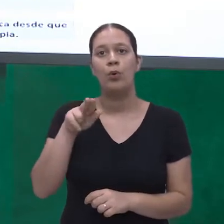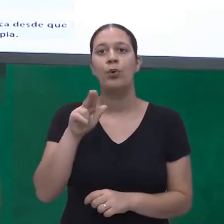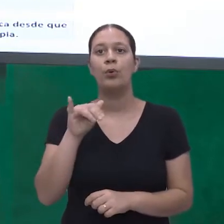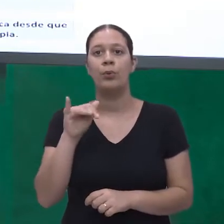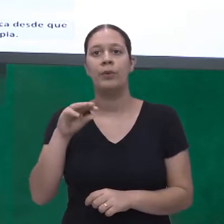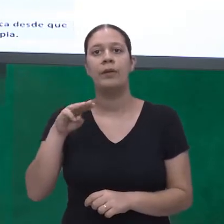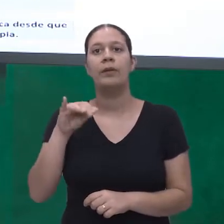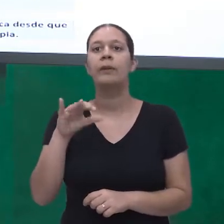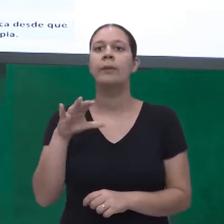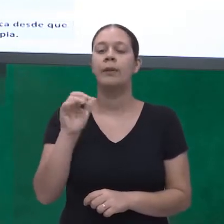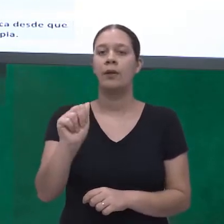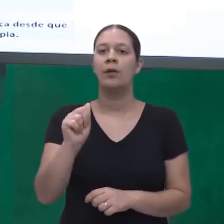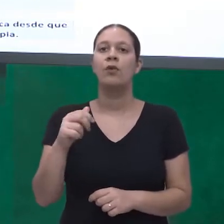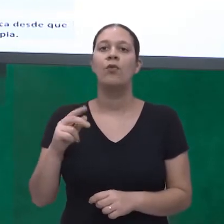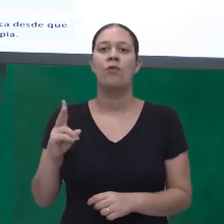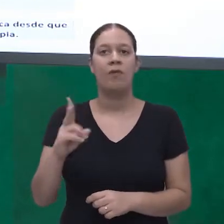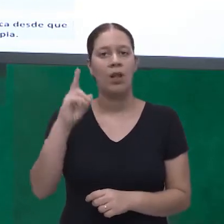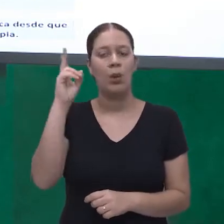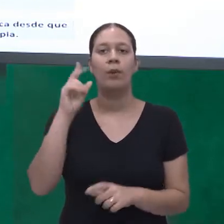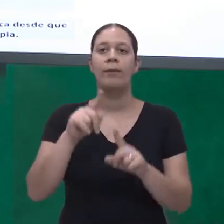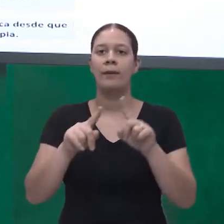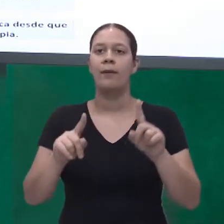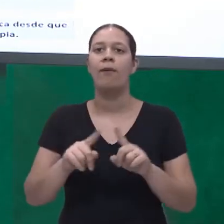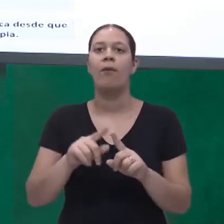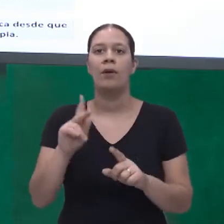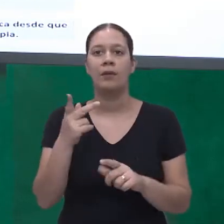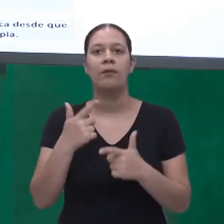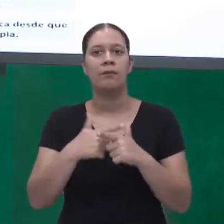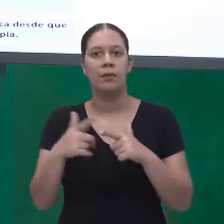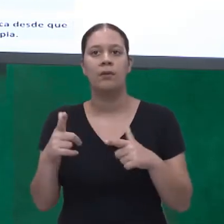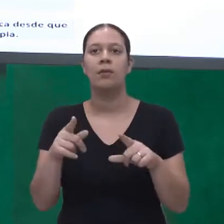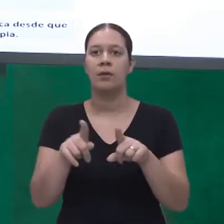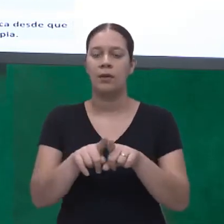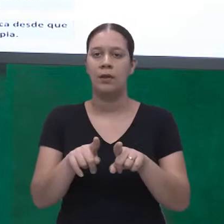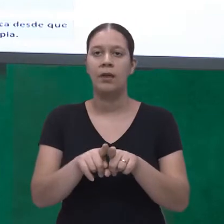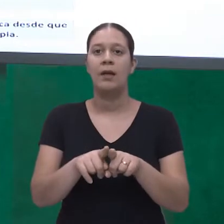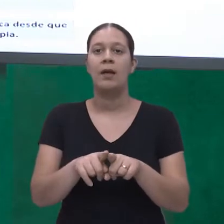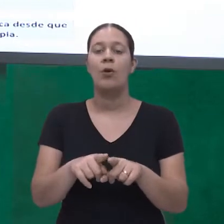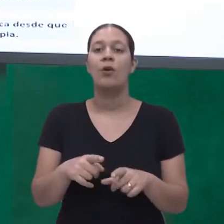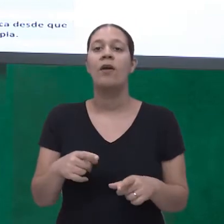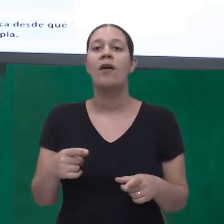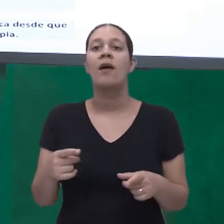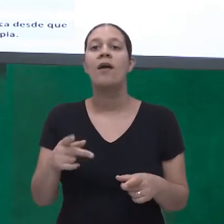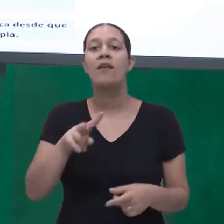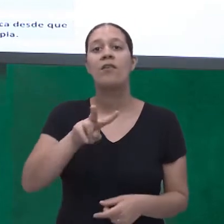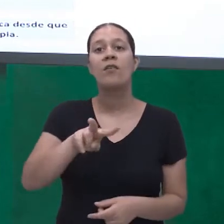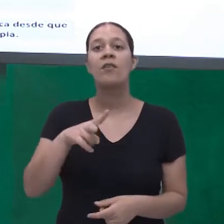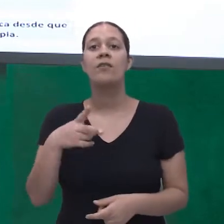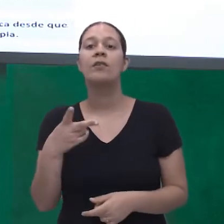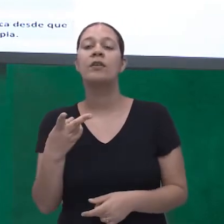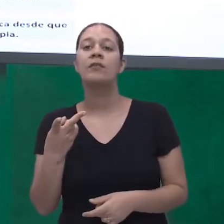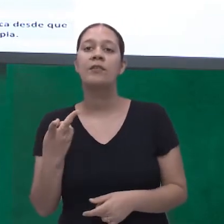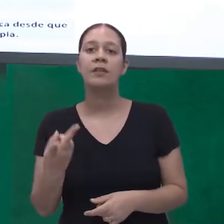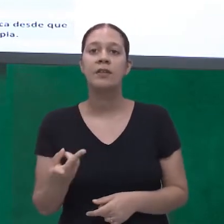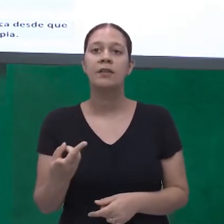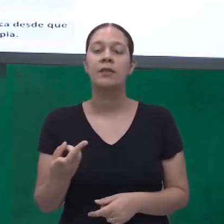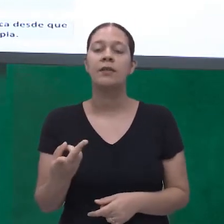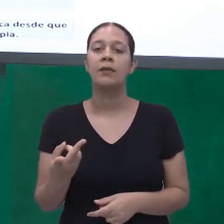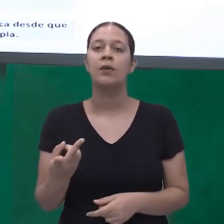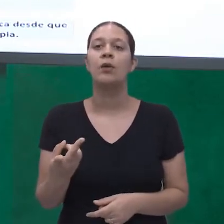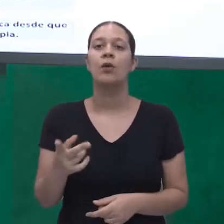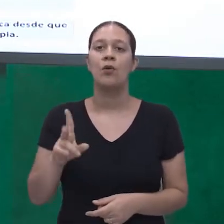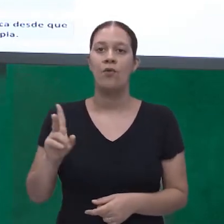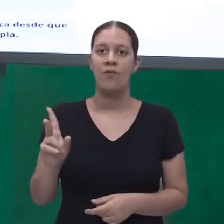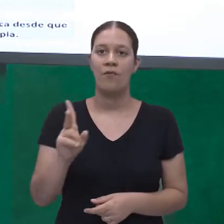ΔH também deve ser dividido. E se a gente inverter uma equação termoquímica,